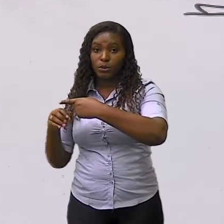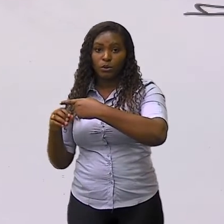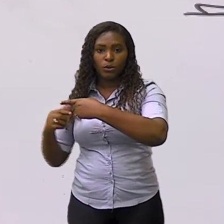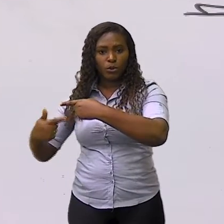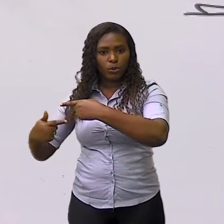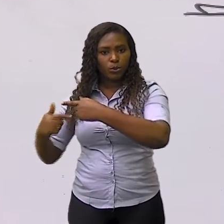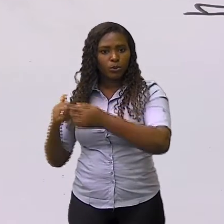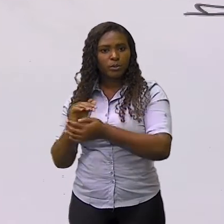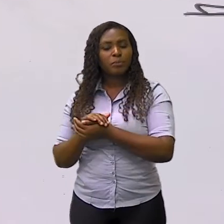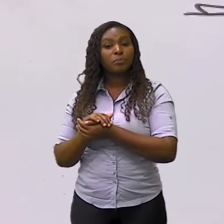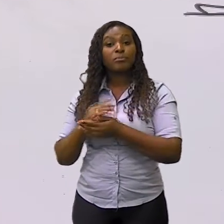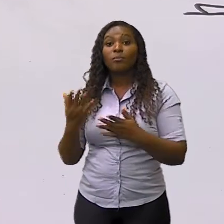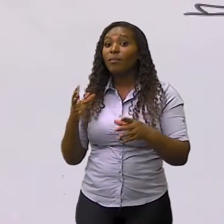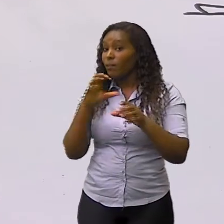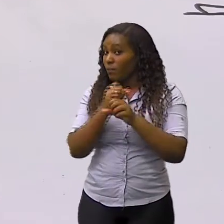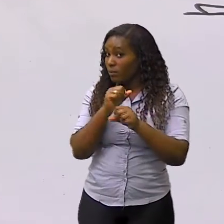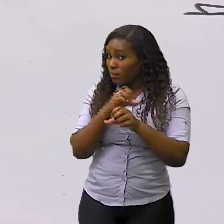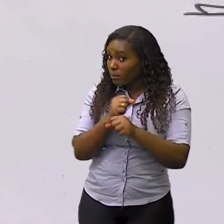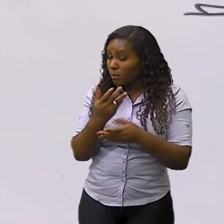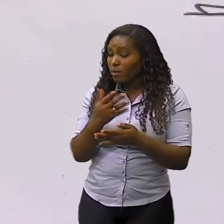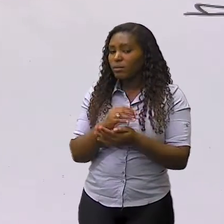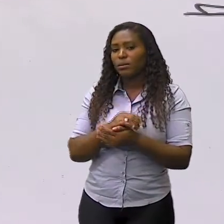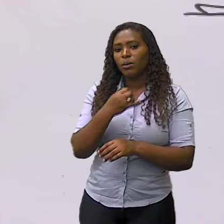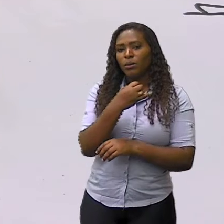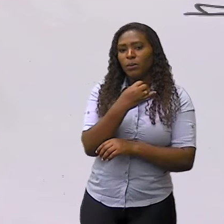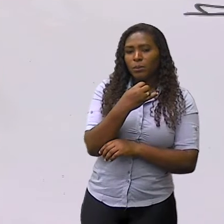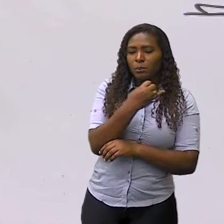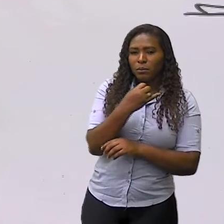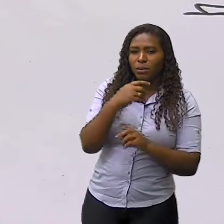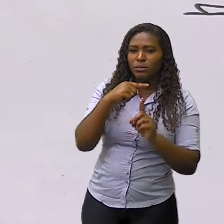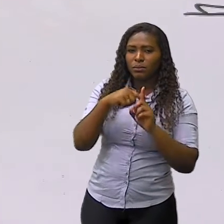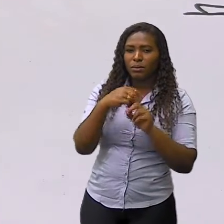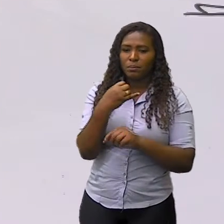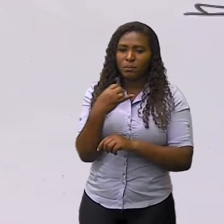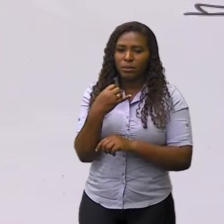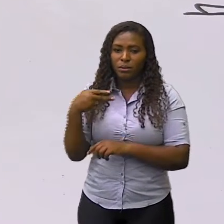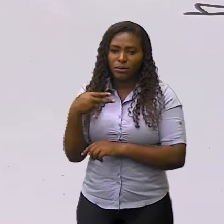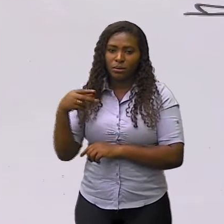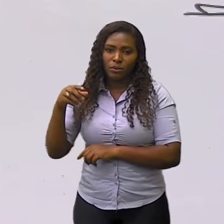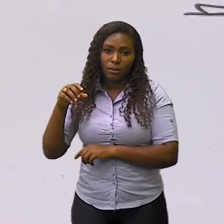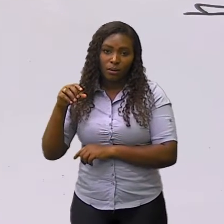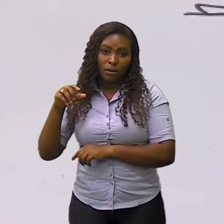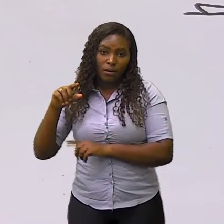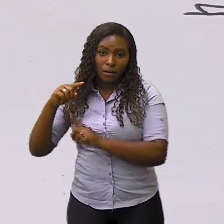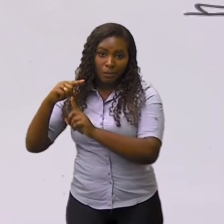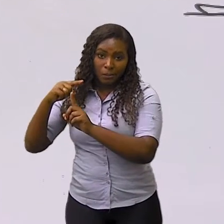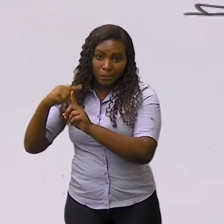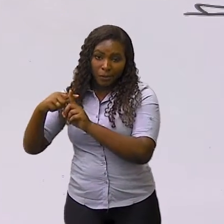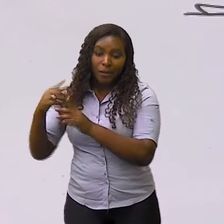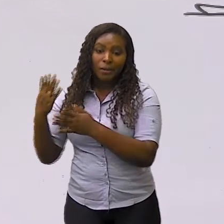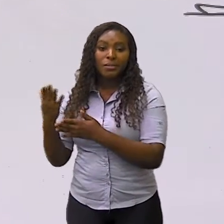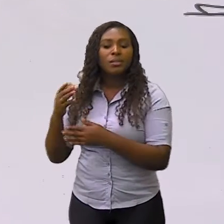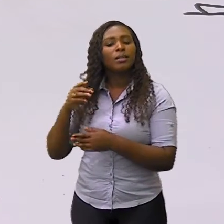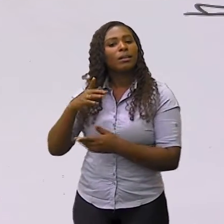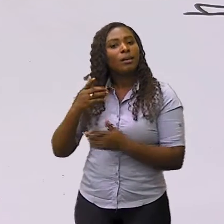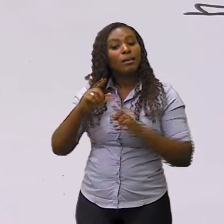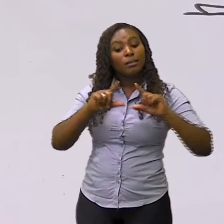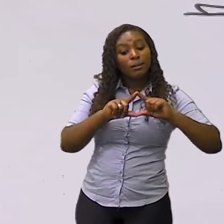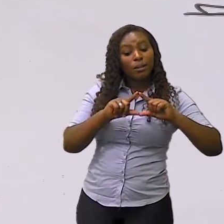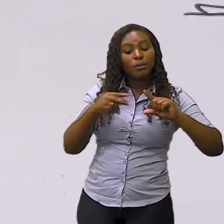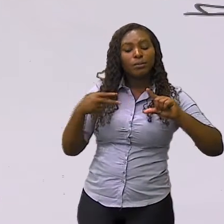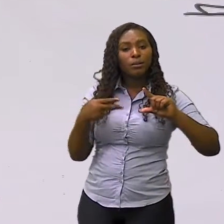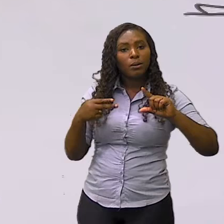do K, foi o A menos 1, o B nós achamos